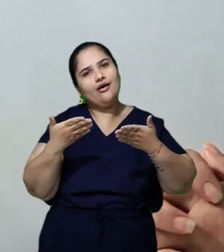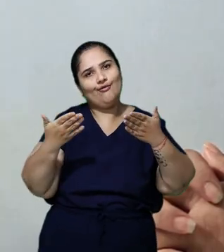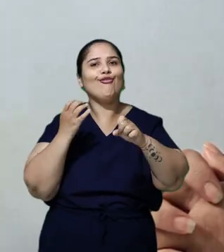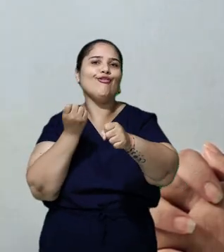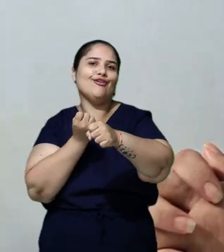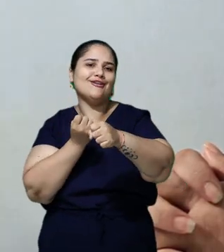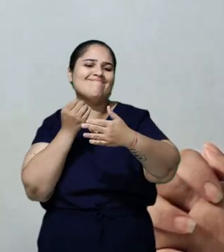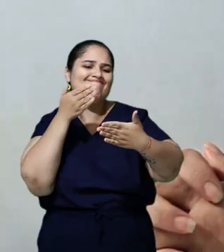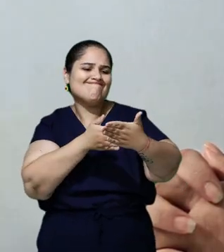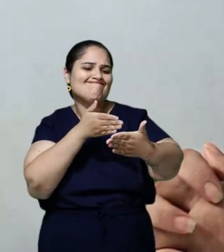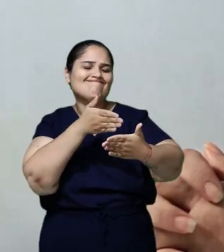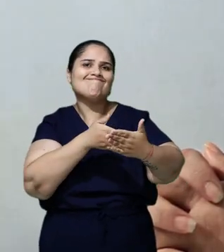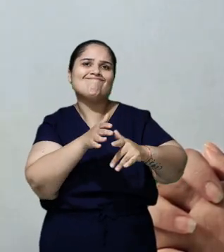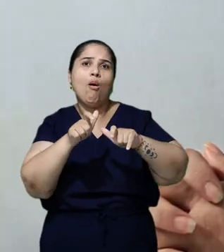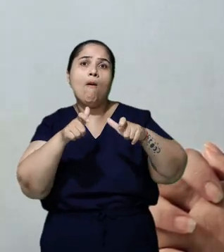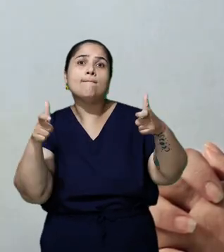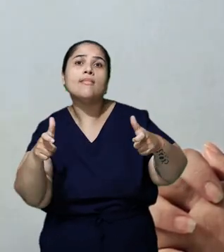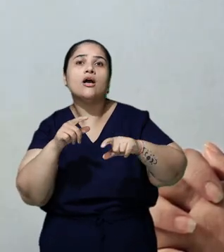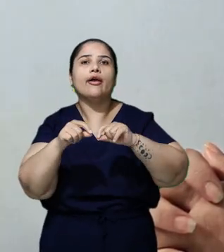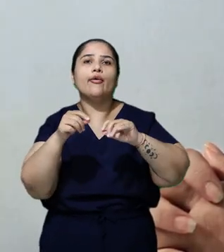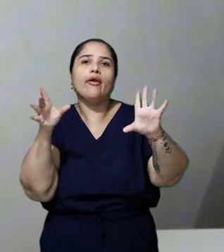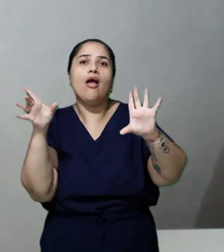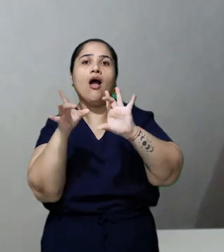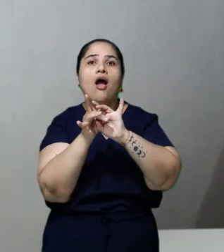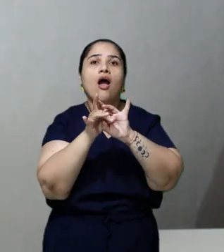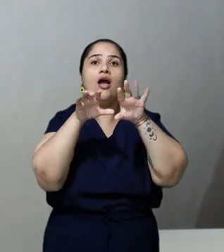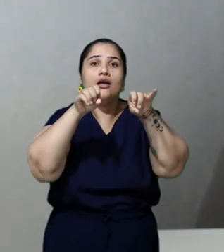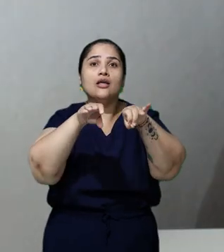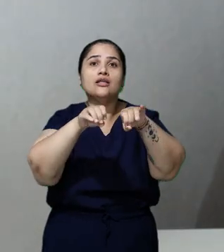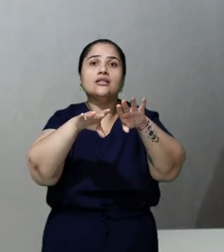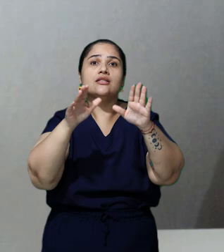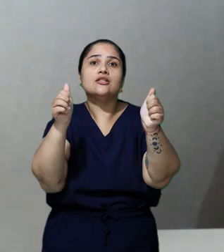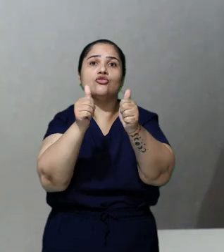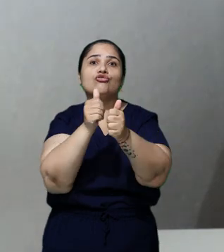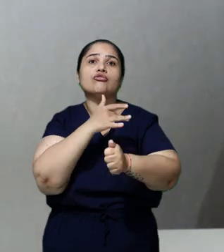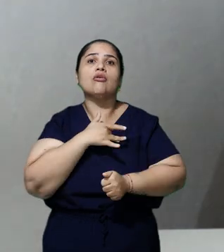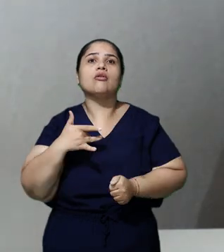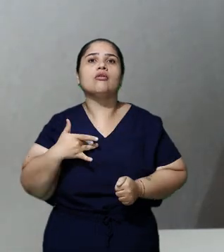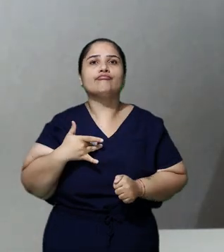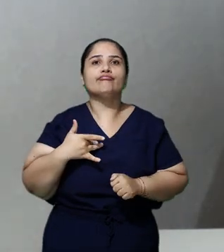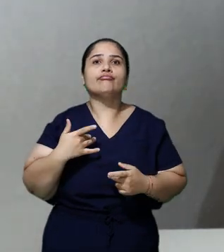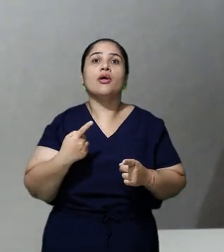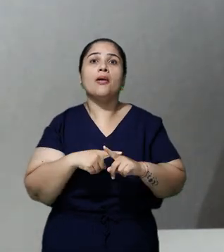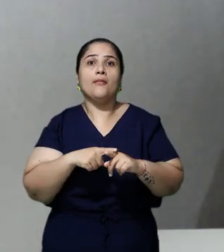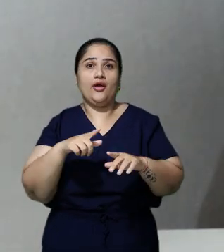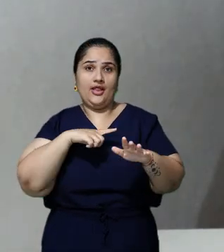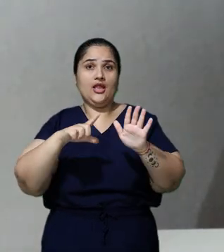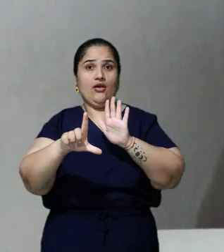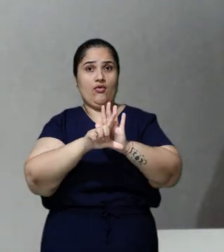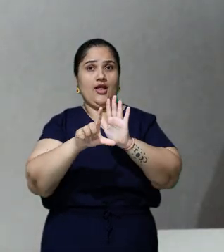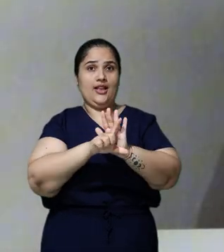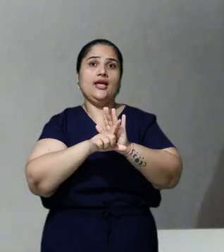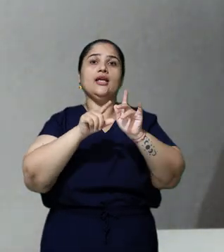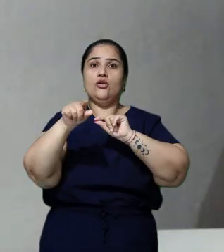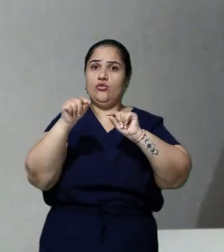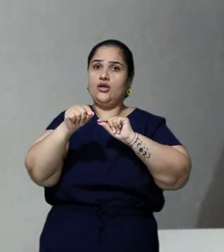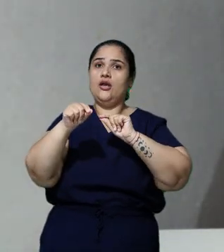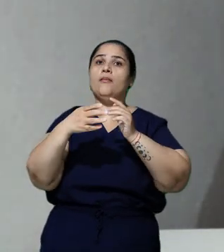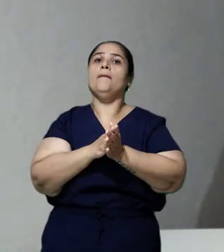está referente a ligar a educação com a saúde. Porque tem uma lei que está em trâmite, que a psicopedagogia, ela não é nem